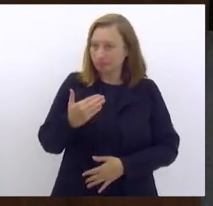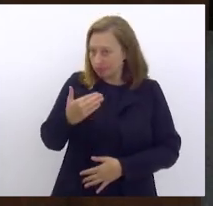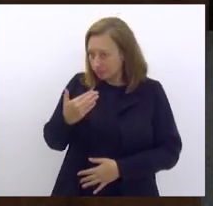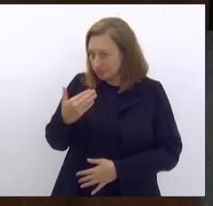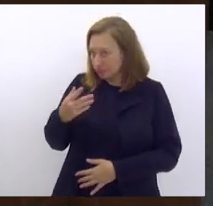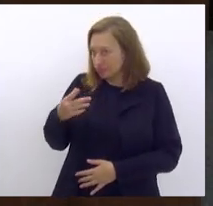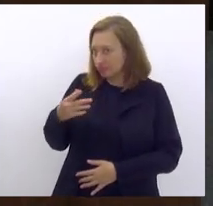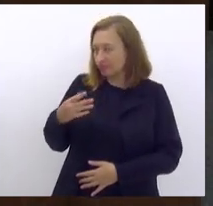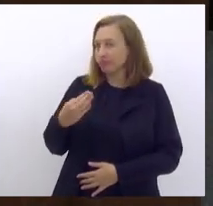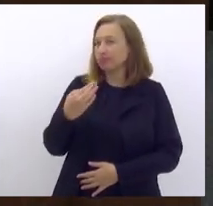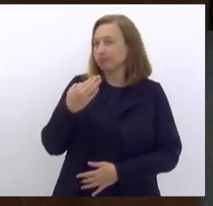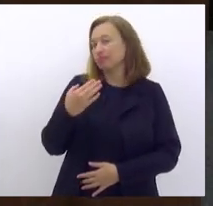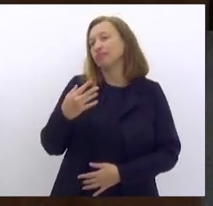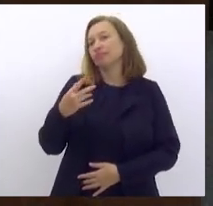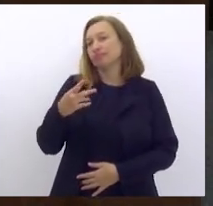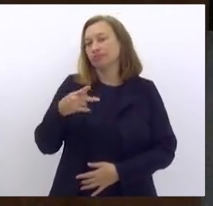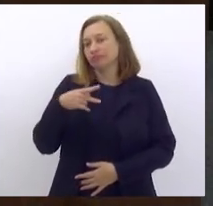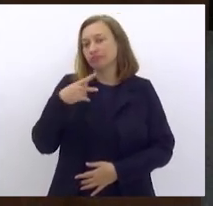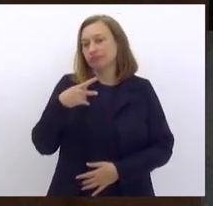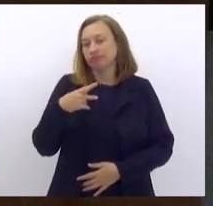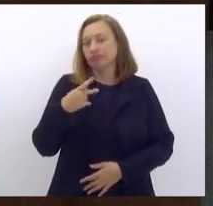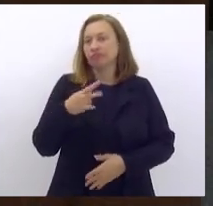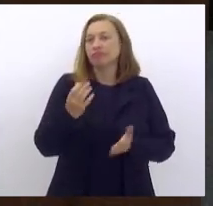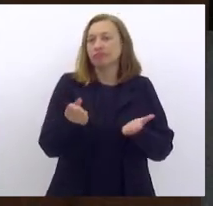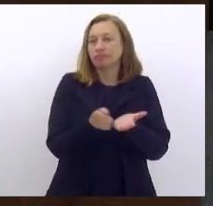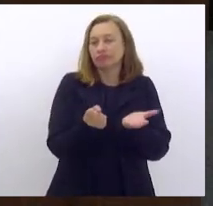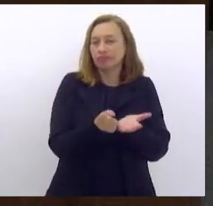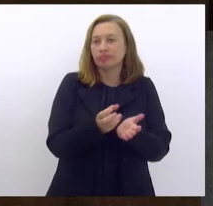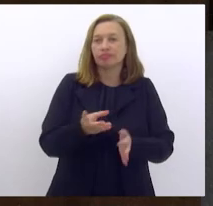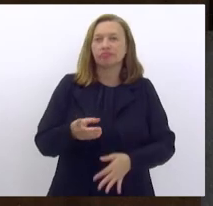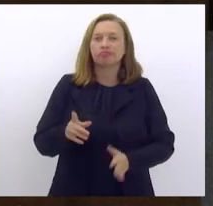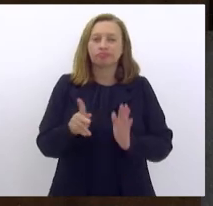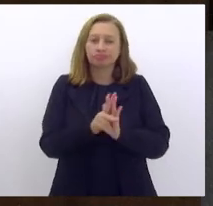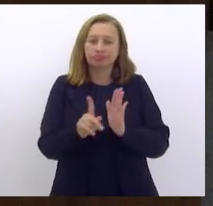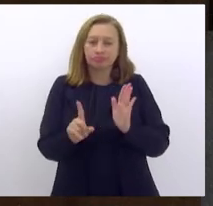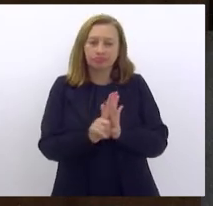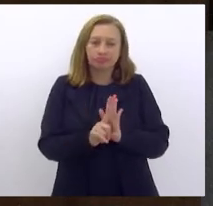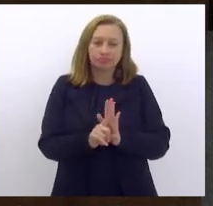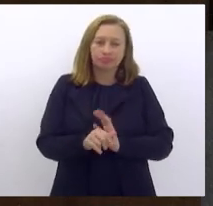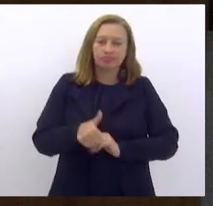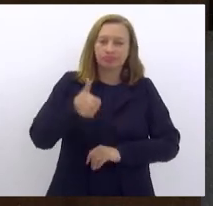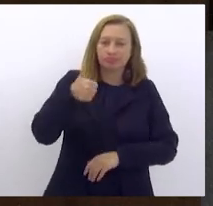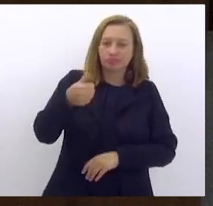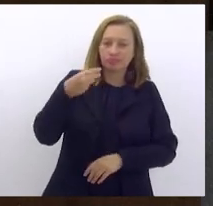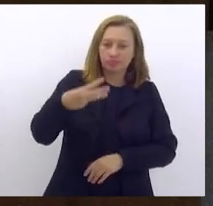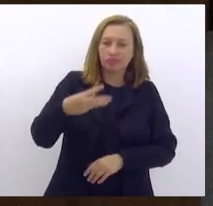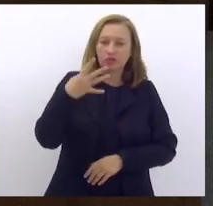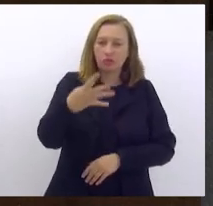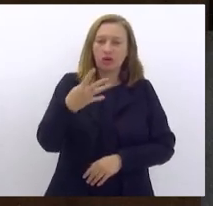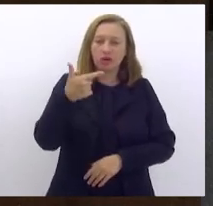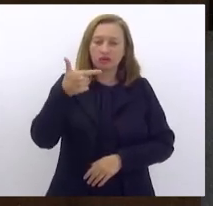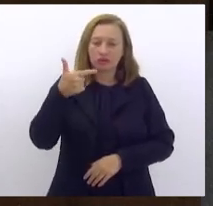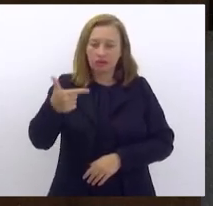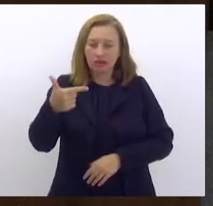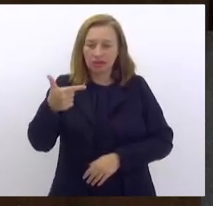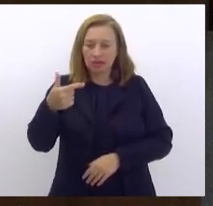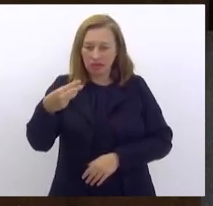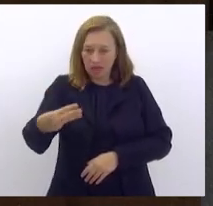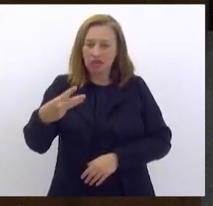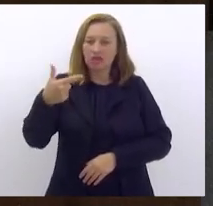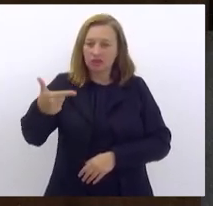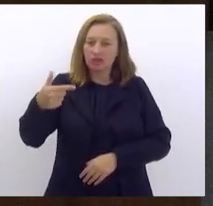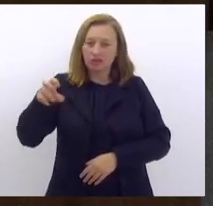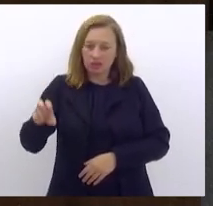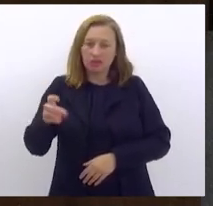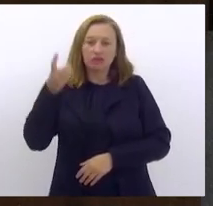pelo deputado Samuel Malafaia. Eu tenho um projeto hoje em pauta, que, se não me engano, é o 13º, que é o 4325. O senador